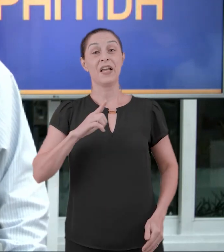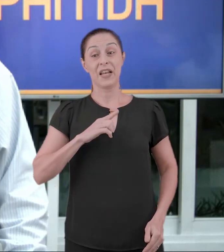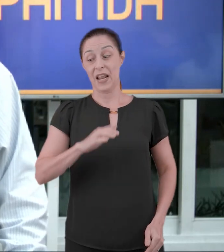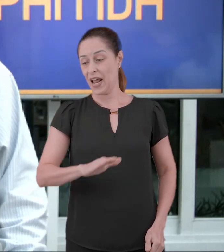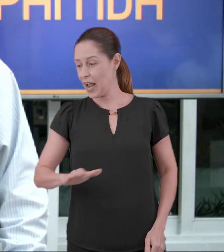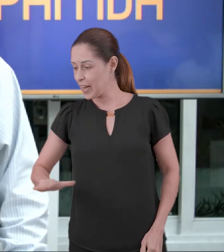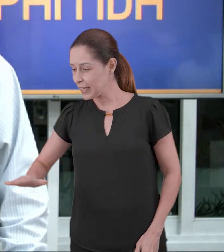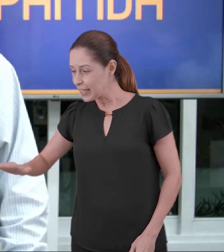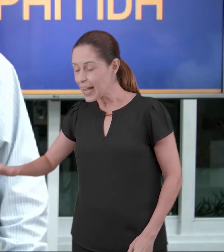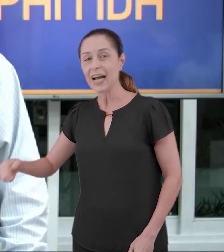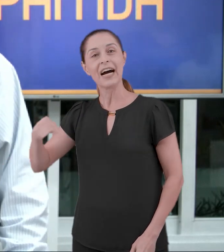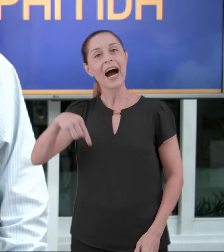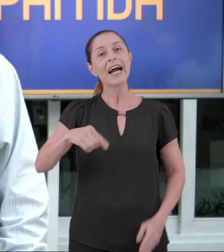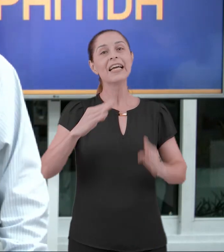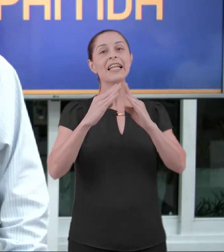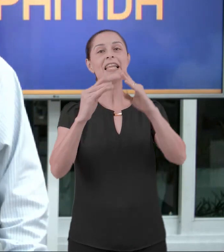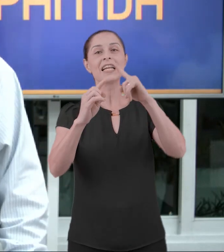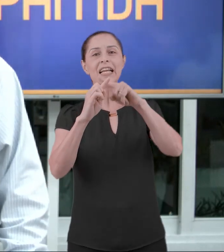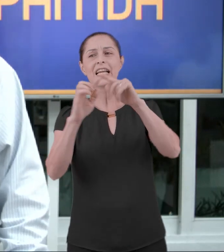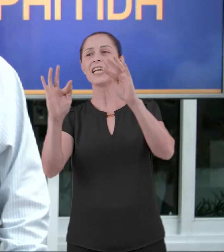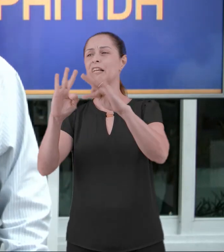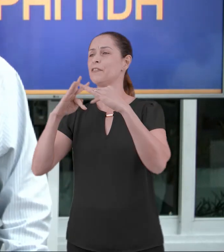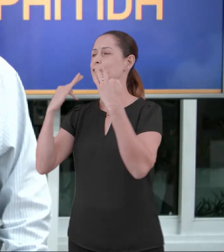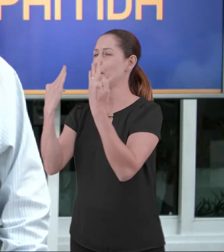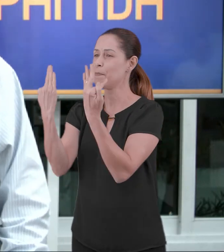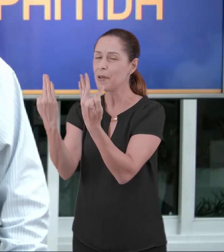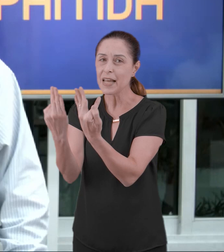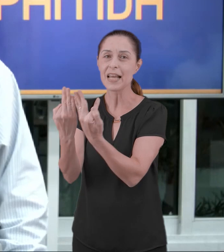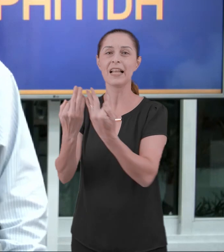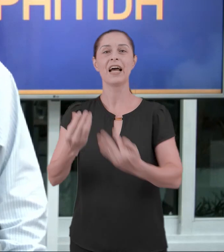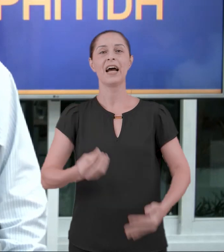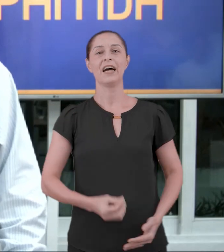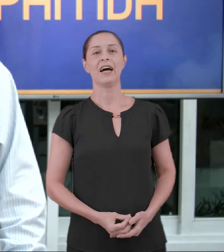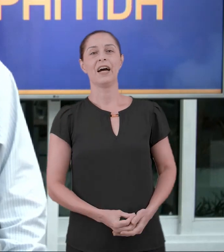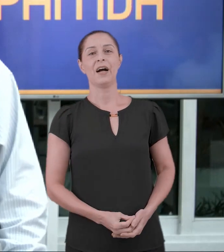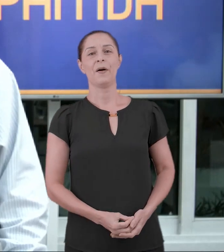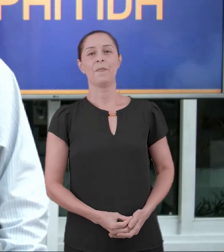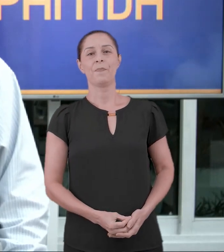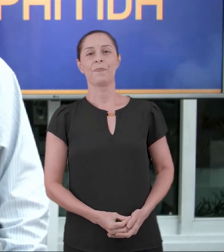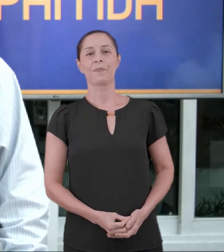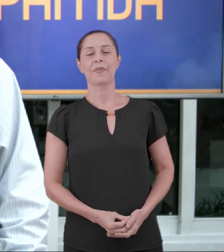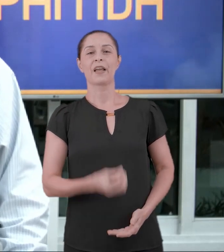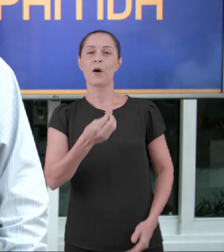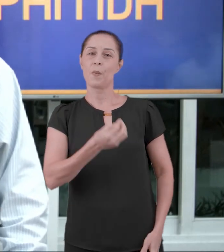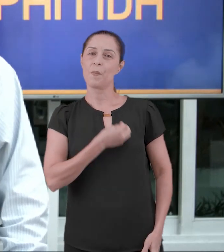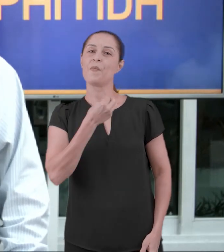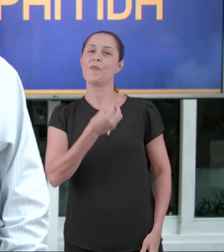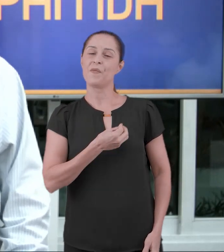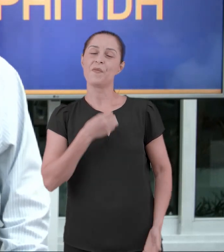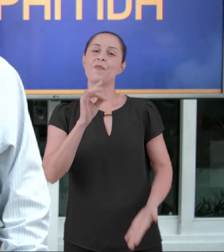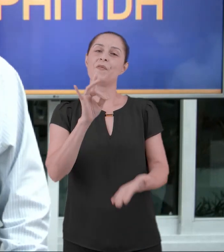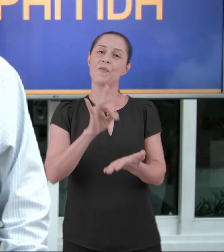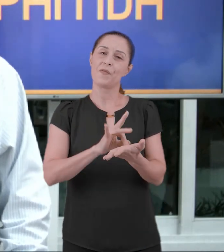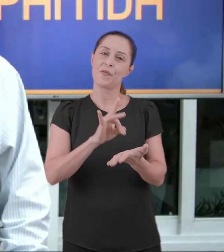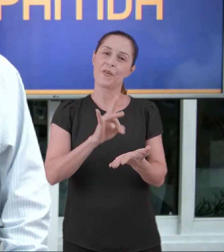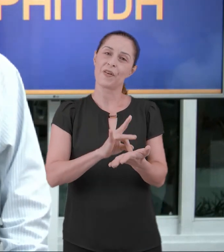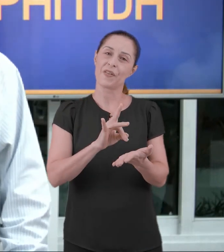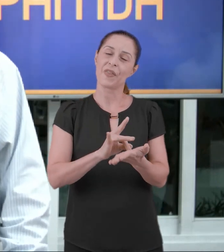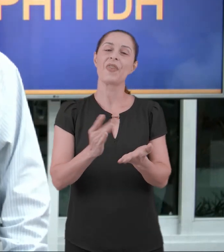suas famílias, vivendo de fato aquilo que a Bíblia chama de verdadeiro cristianismo,